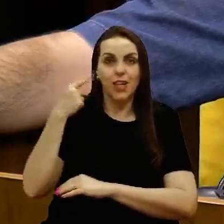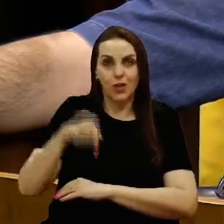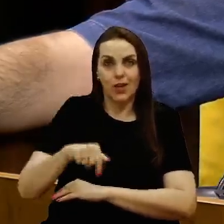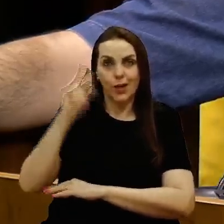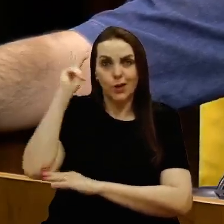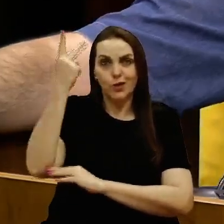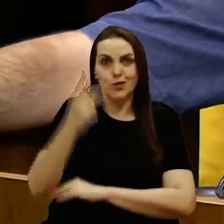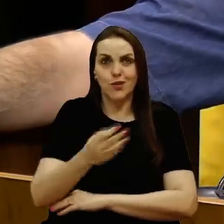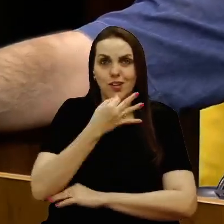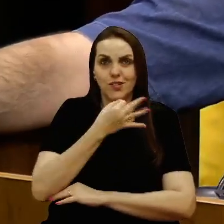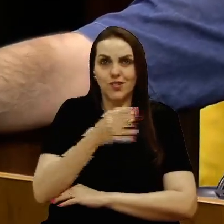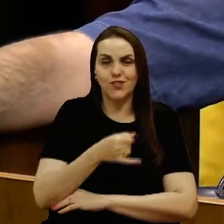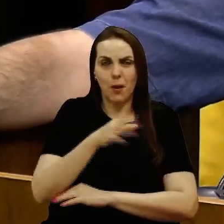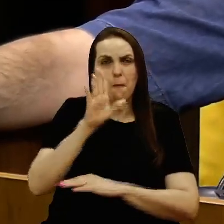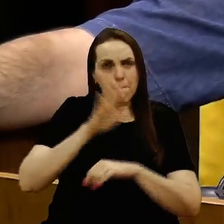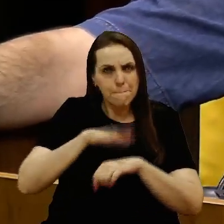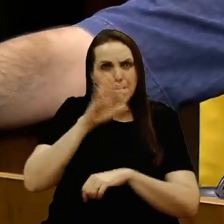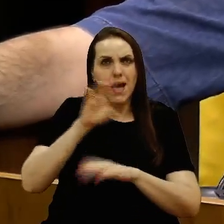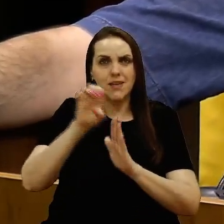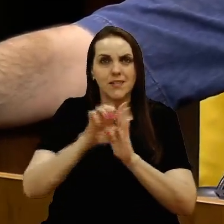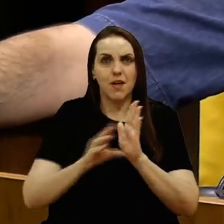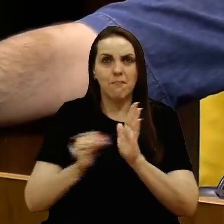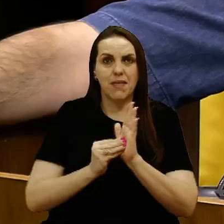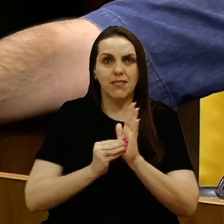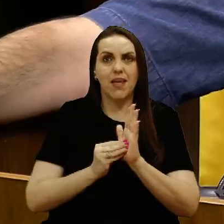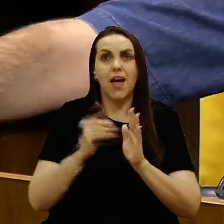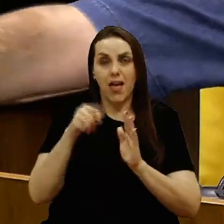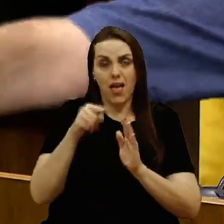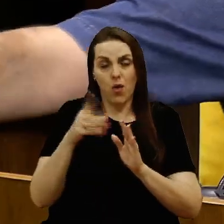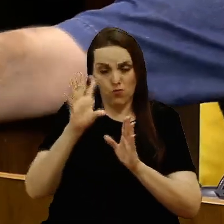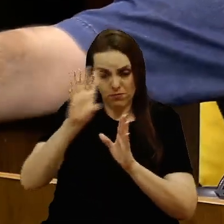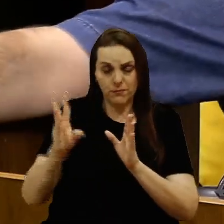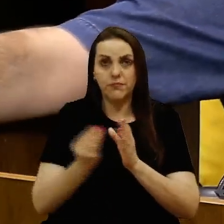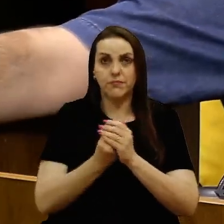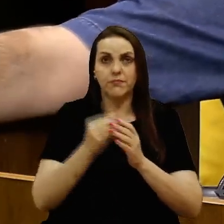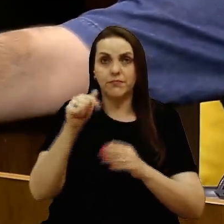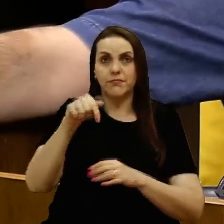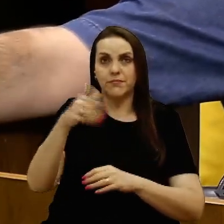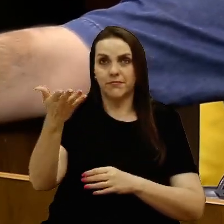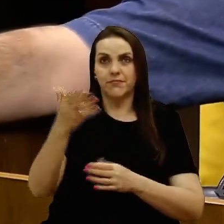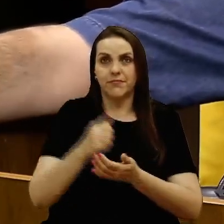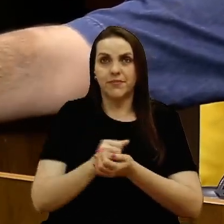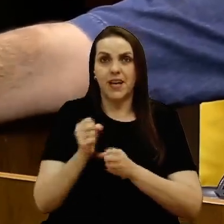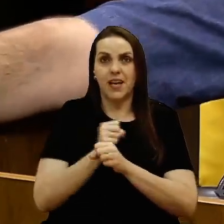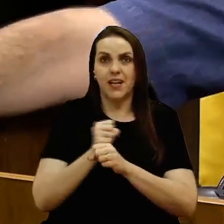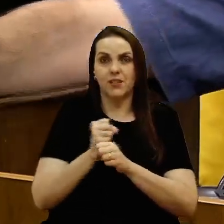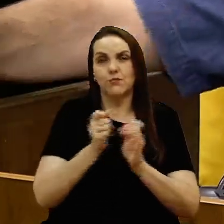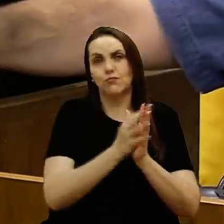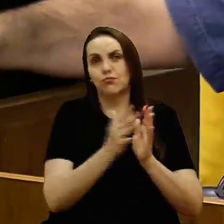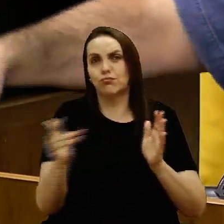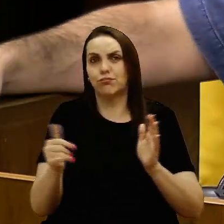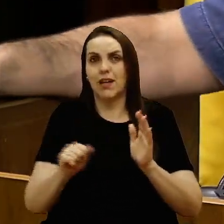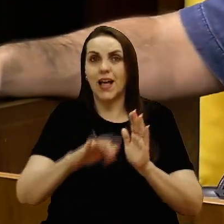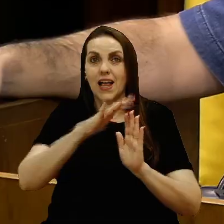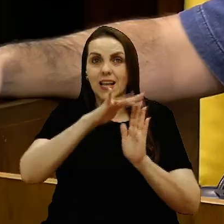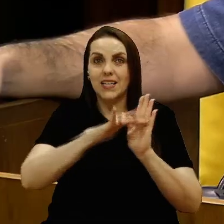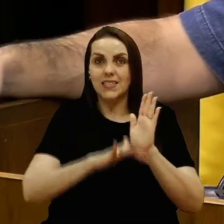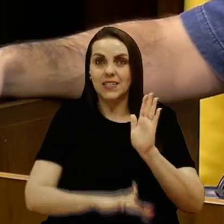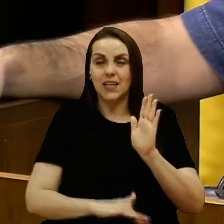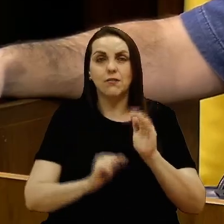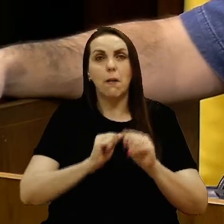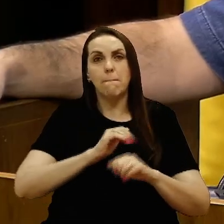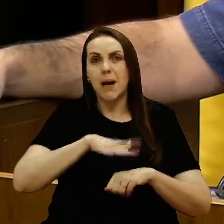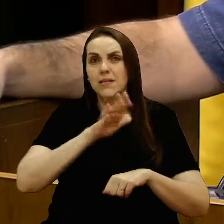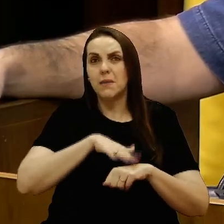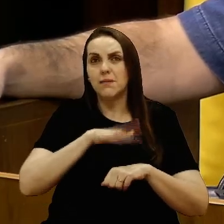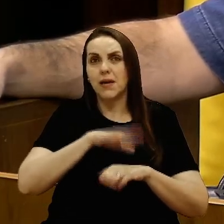estou incluído nesses 20 anos. E se mudar as listas, aumenta mais ainda. Mas eu estou vendo que a gente nunca